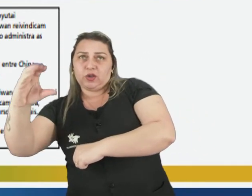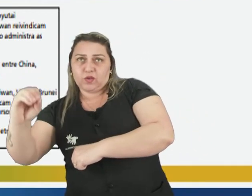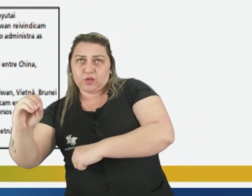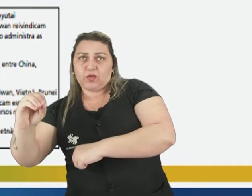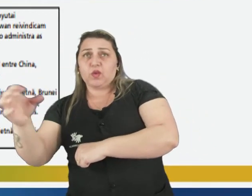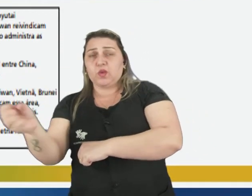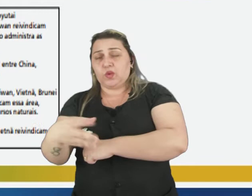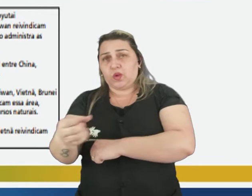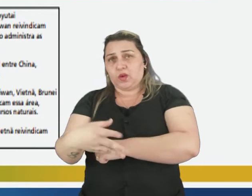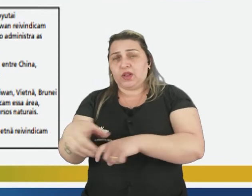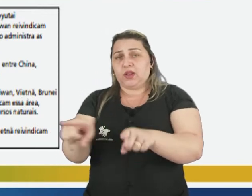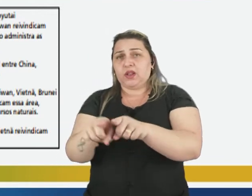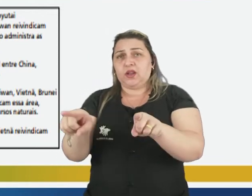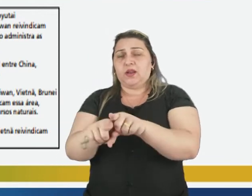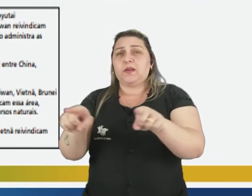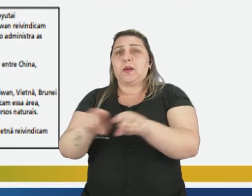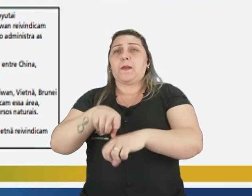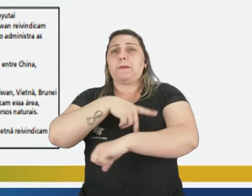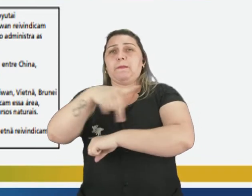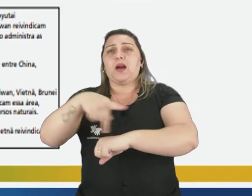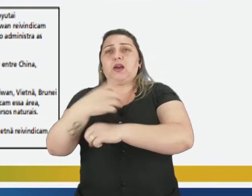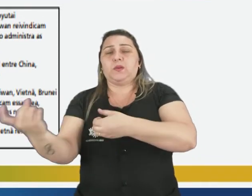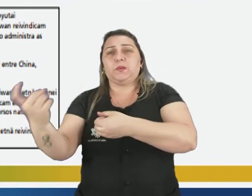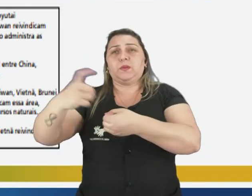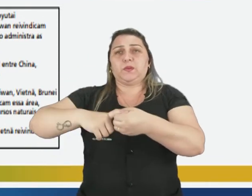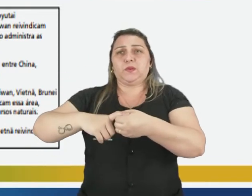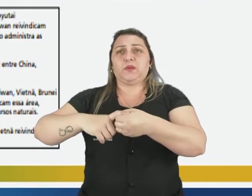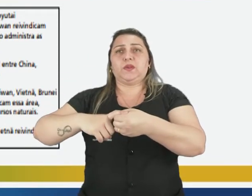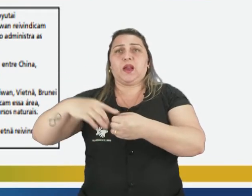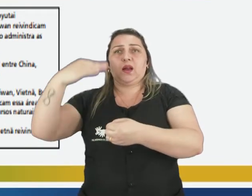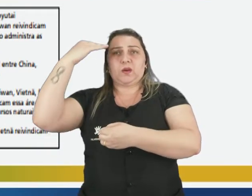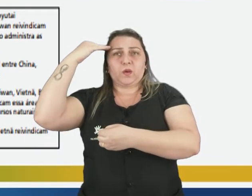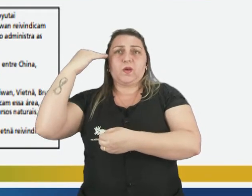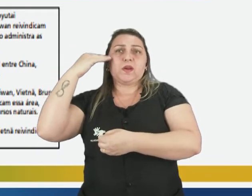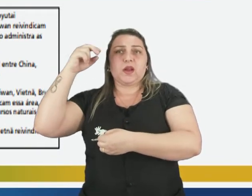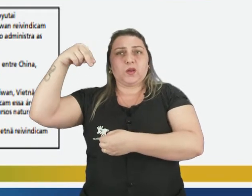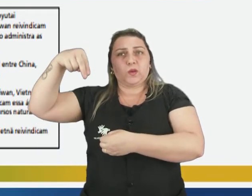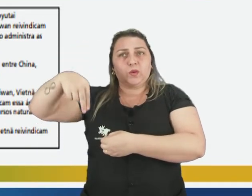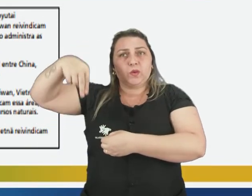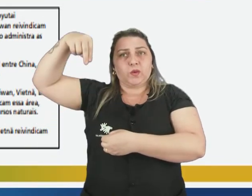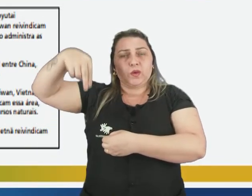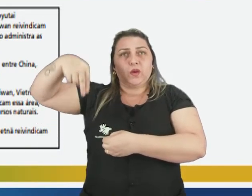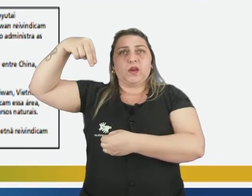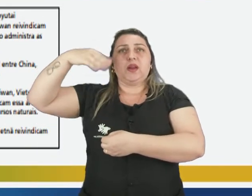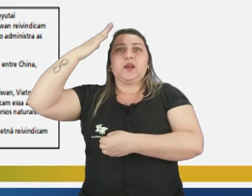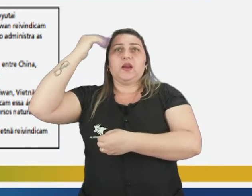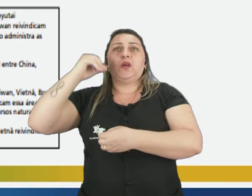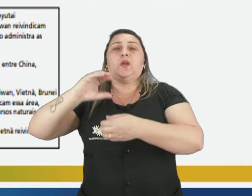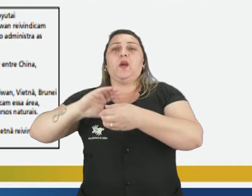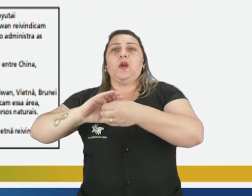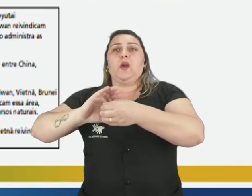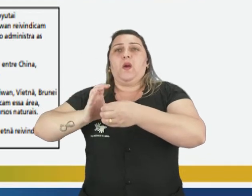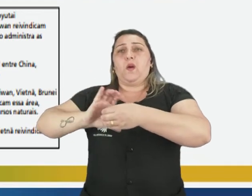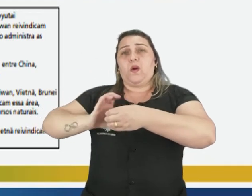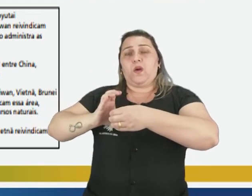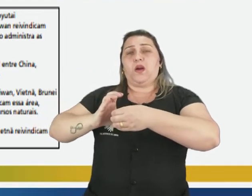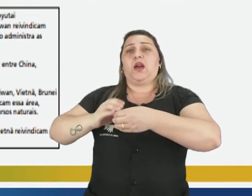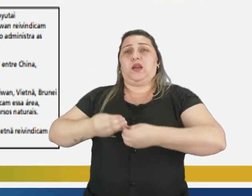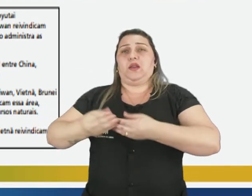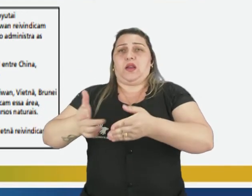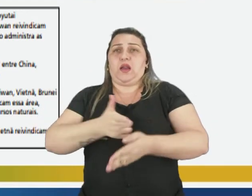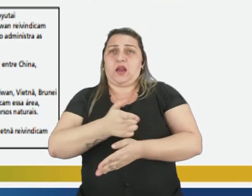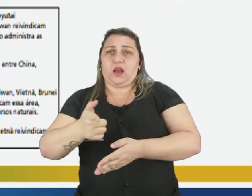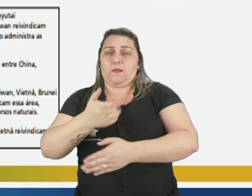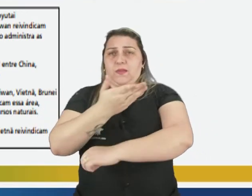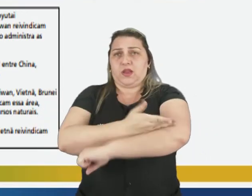tigres asiáticos. O país é um grande aliado da Coreia do Norte, é sabedor do Ocidente que tanto fornece armas como